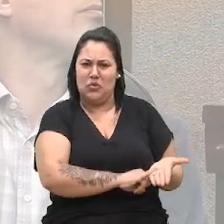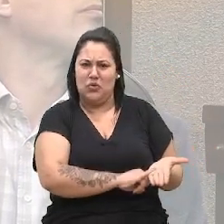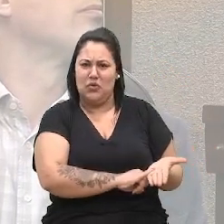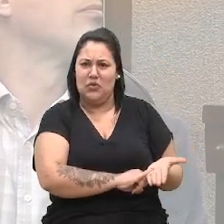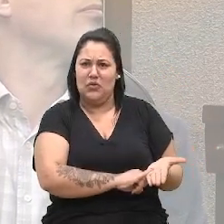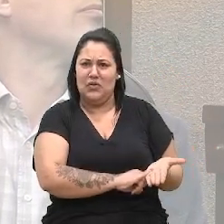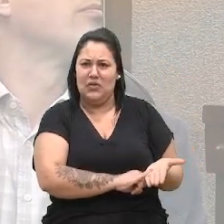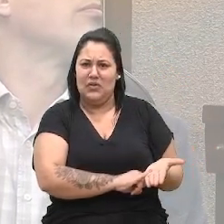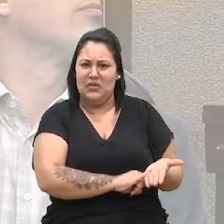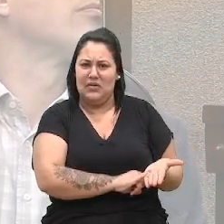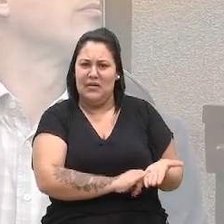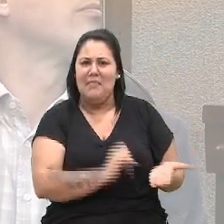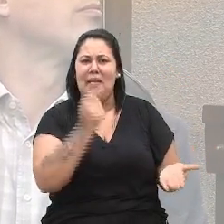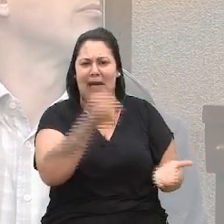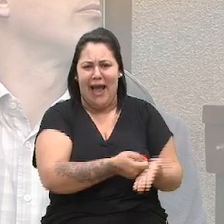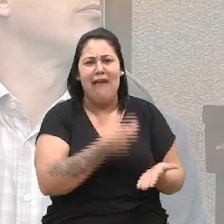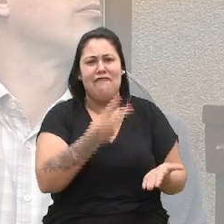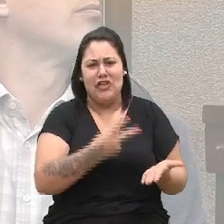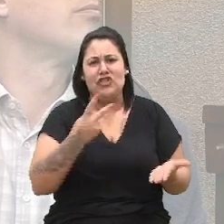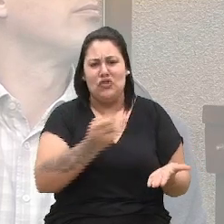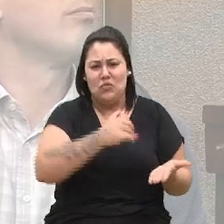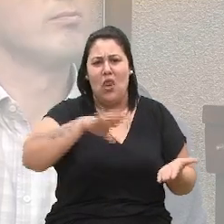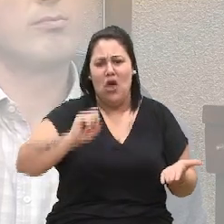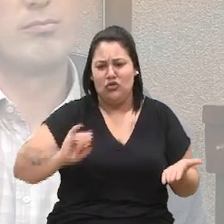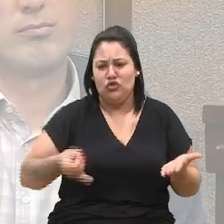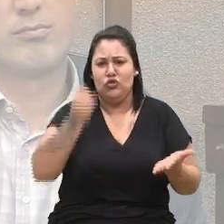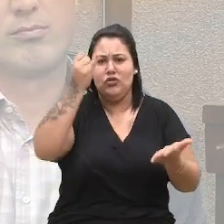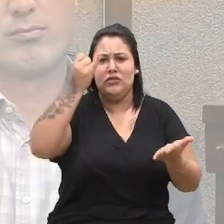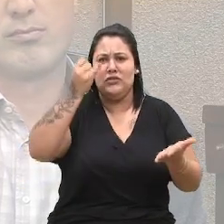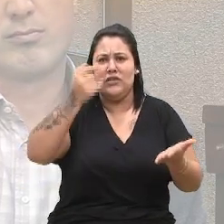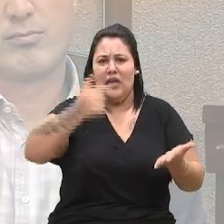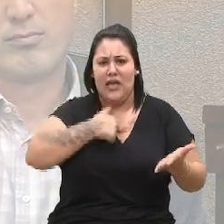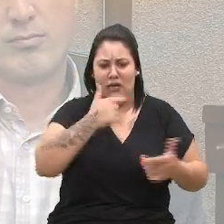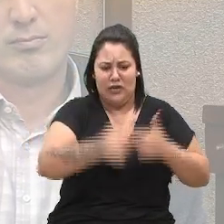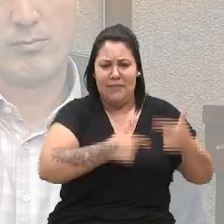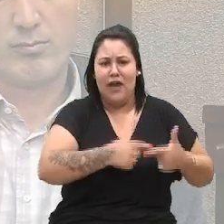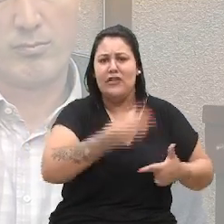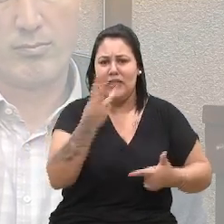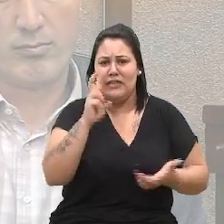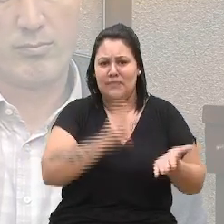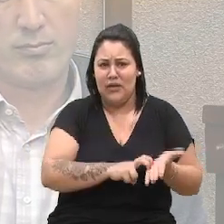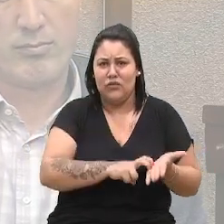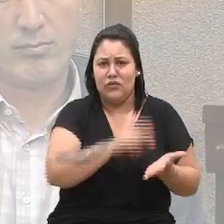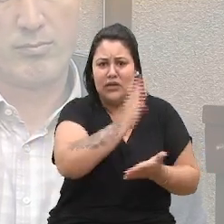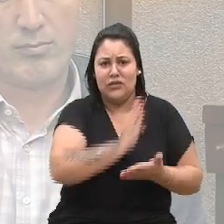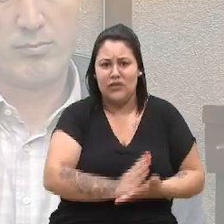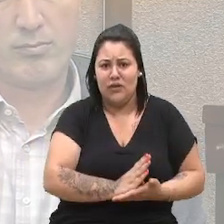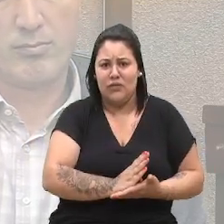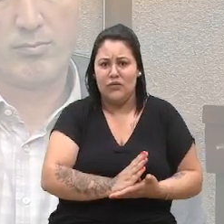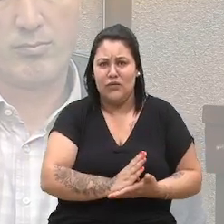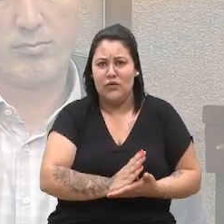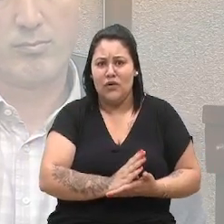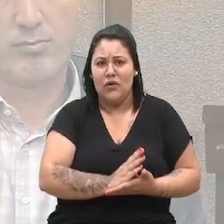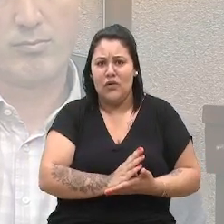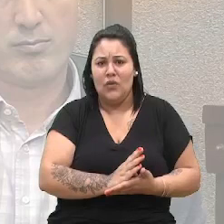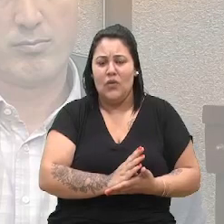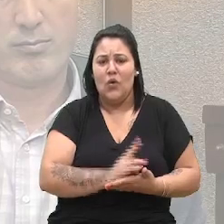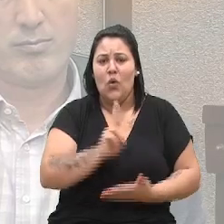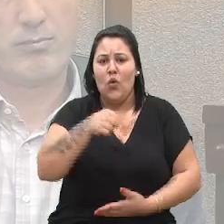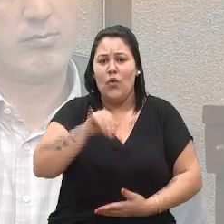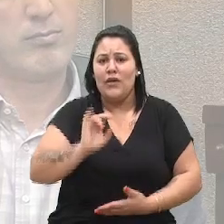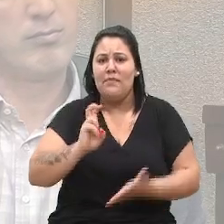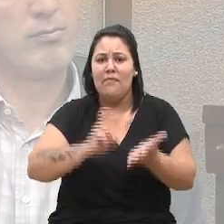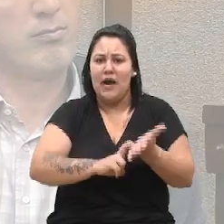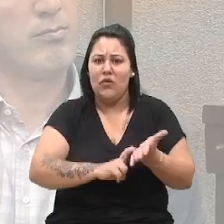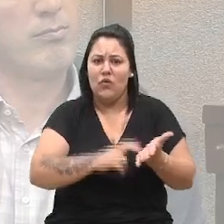cobrir 22 milhões de juros. Ora, eu trabalhei em 3 bancos, Banco Nacional, Banco Francês e Brasileiro, Unibanco, e uma das coisas que